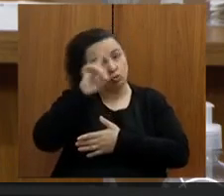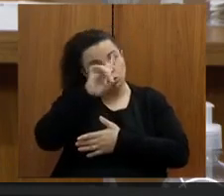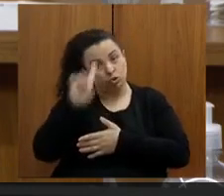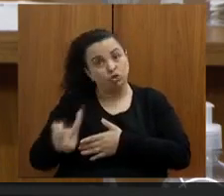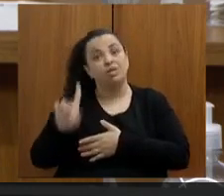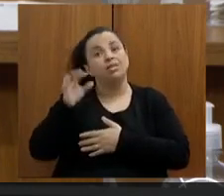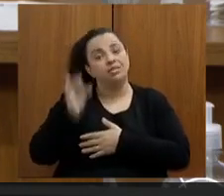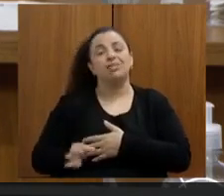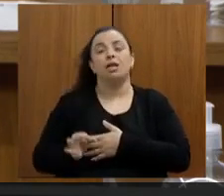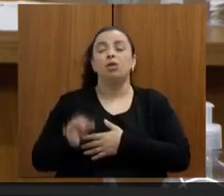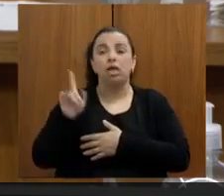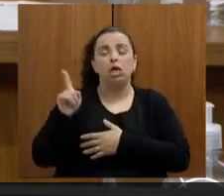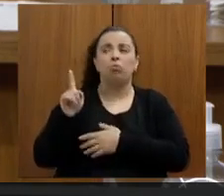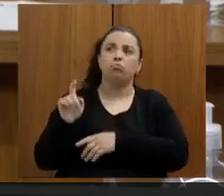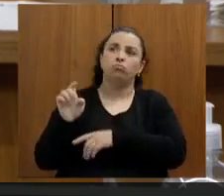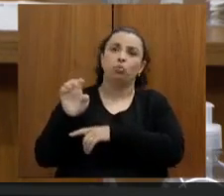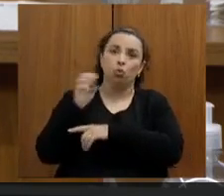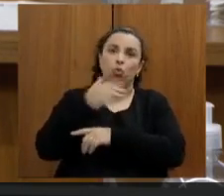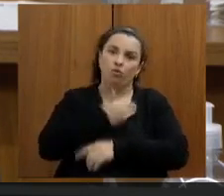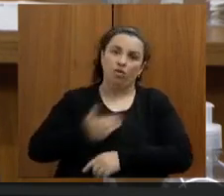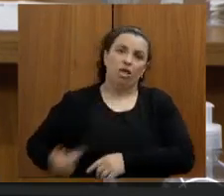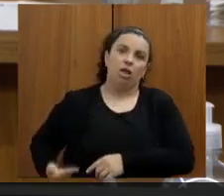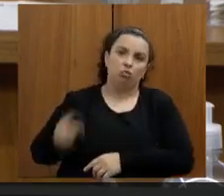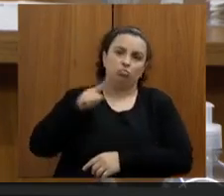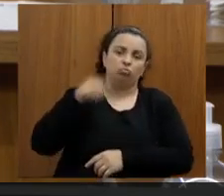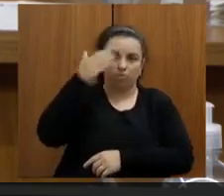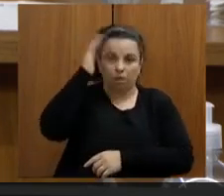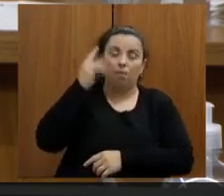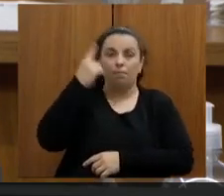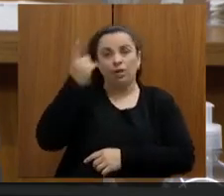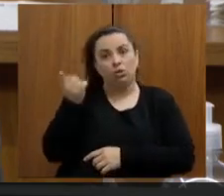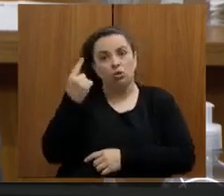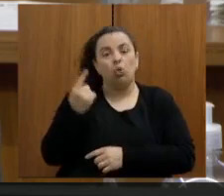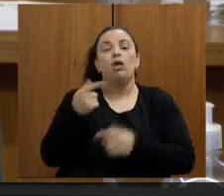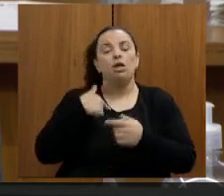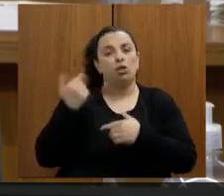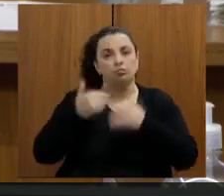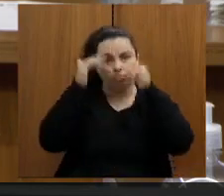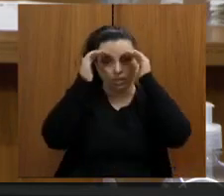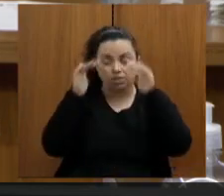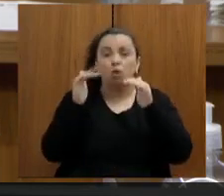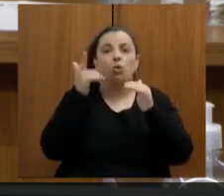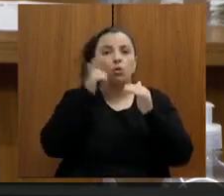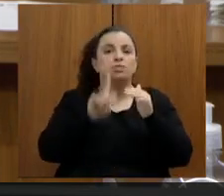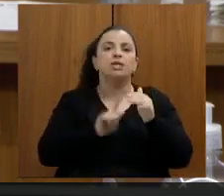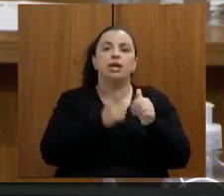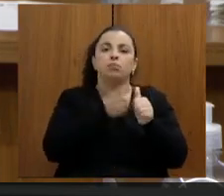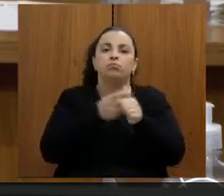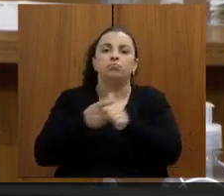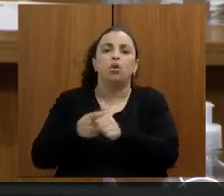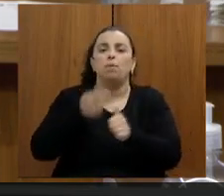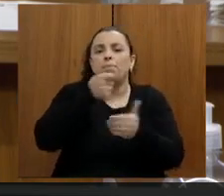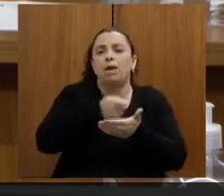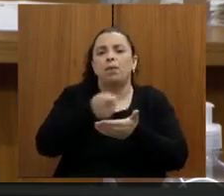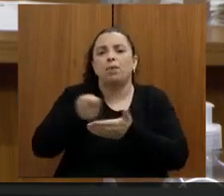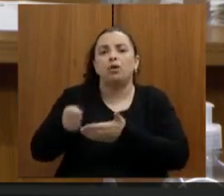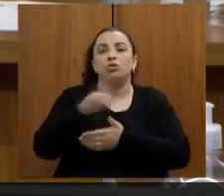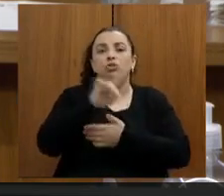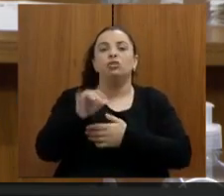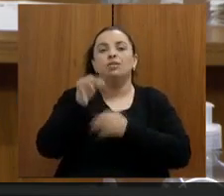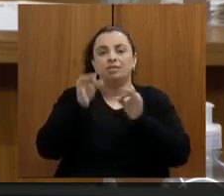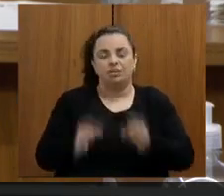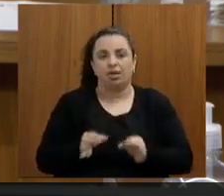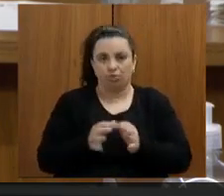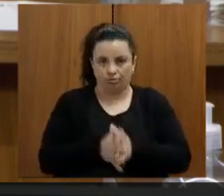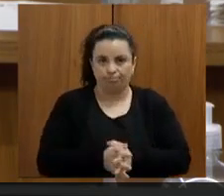uma determinação direta dele para que as contas pudessem estar em dia como se apresentam ainda hoje